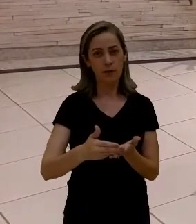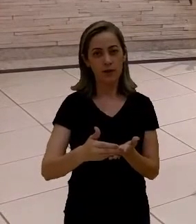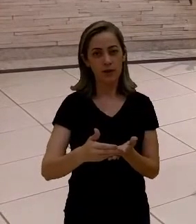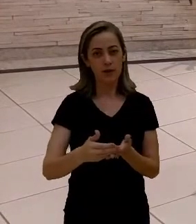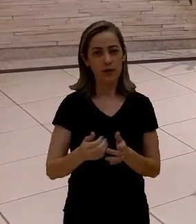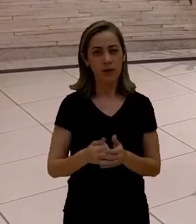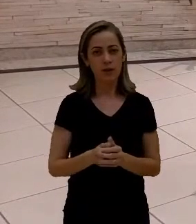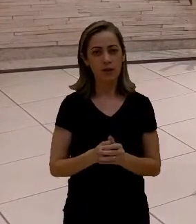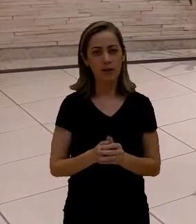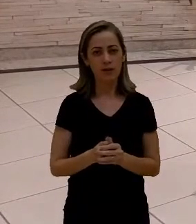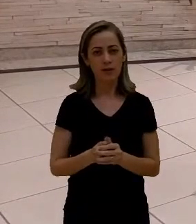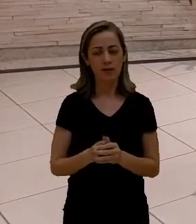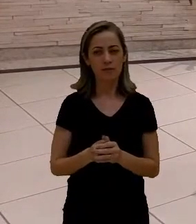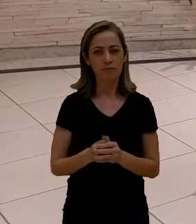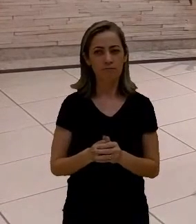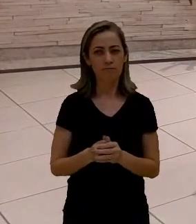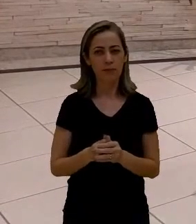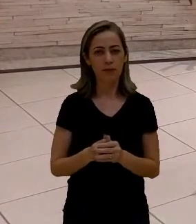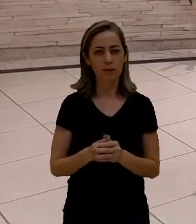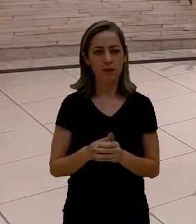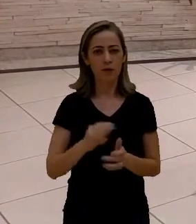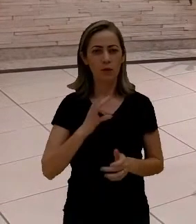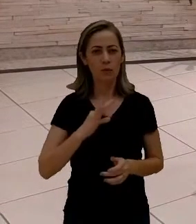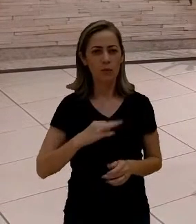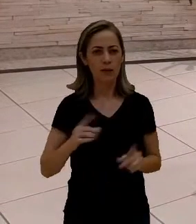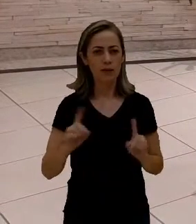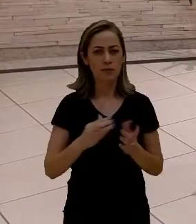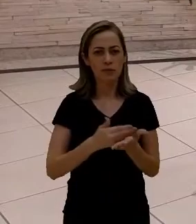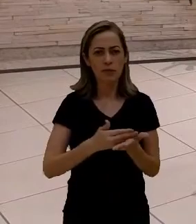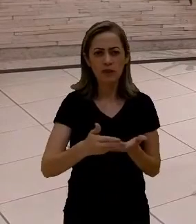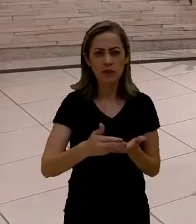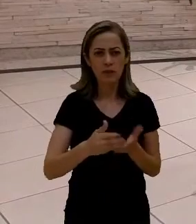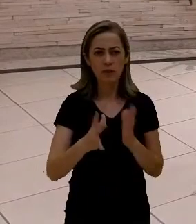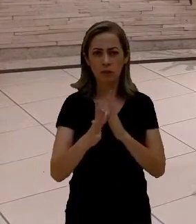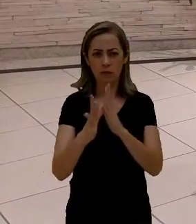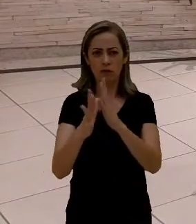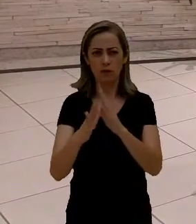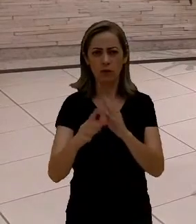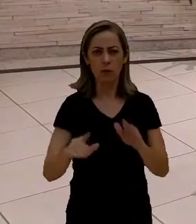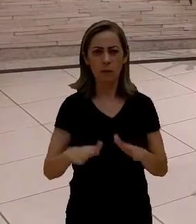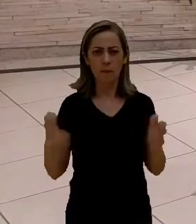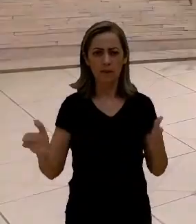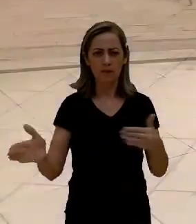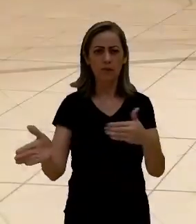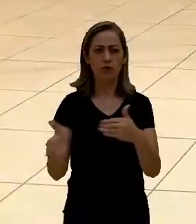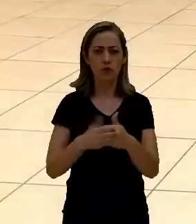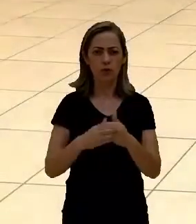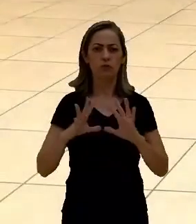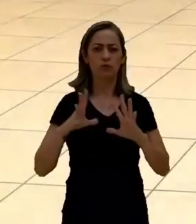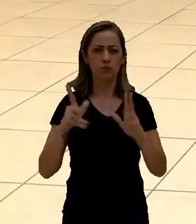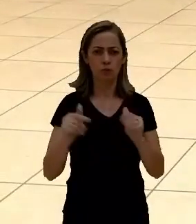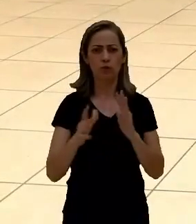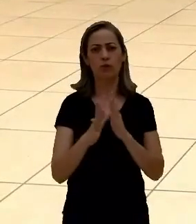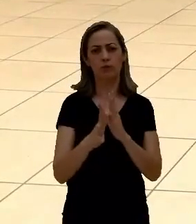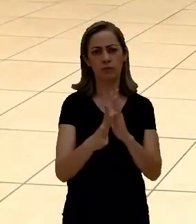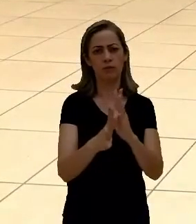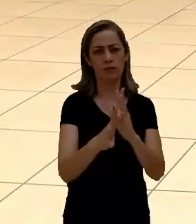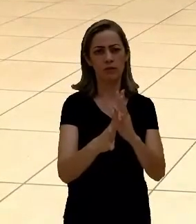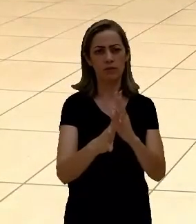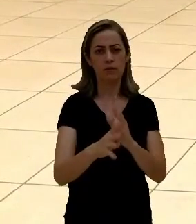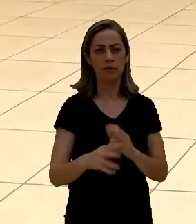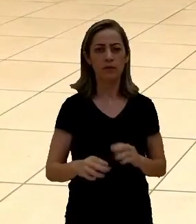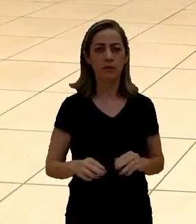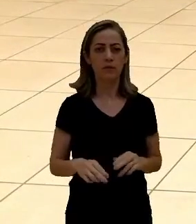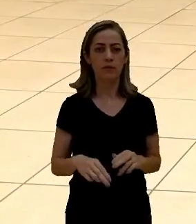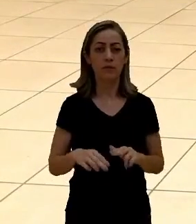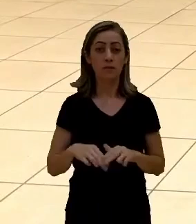a a processão mas ele está fechando todas as processões por isso presidente da celebração vem atrás de todos vem